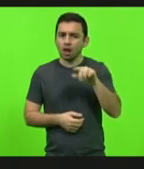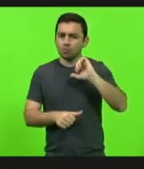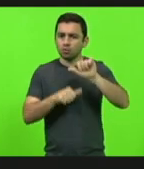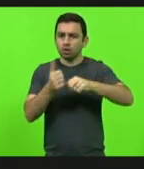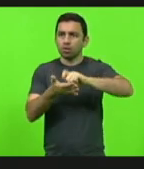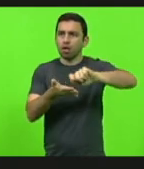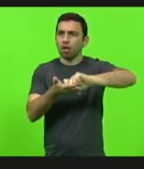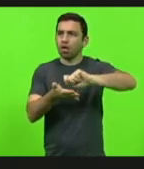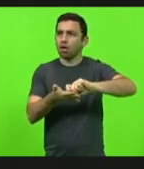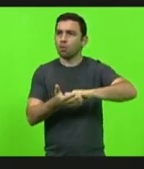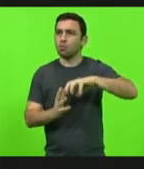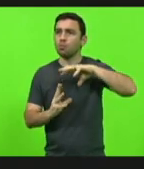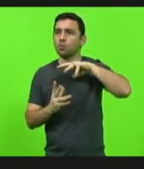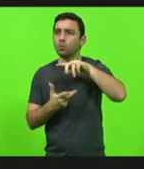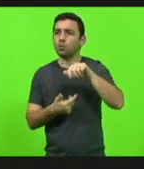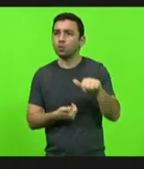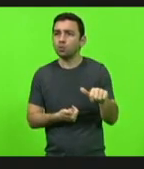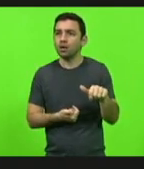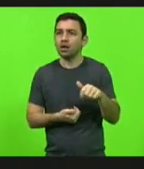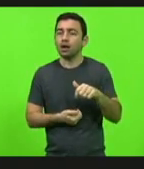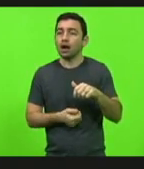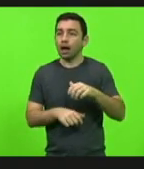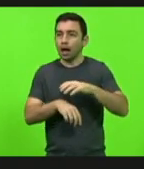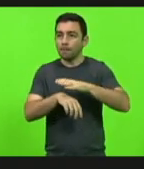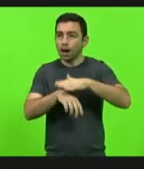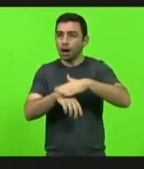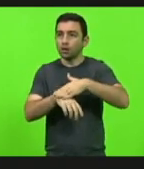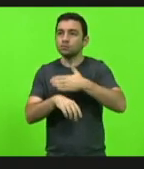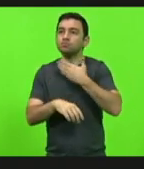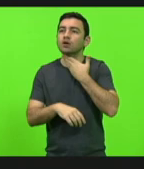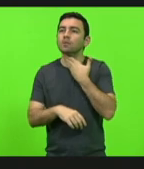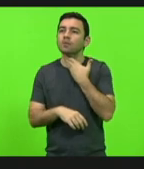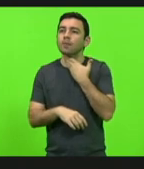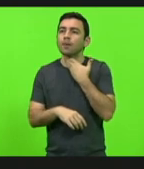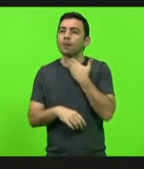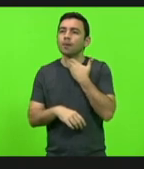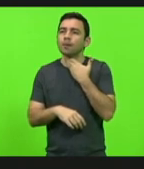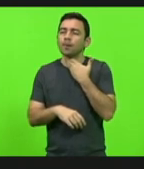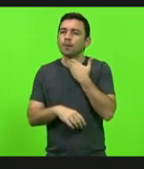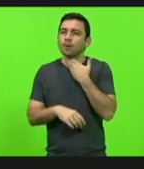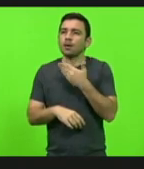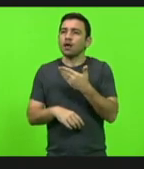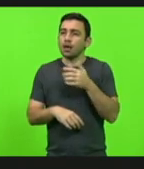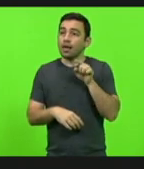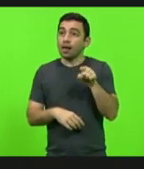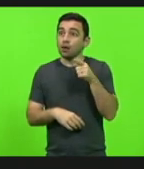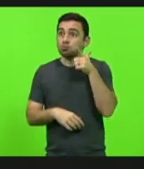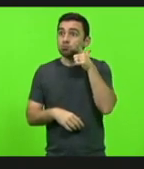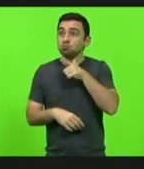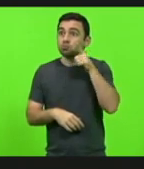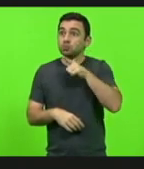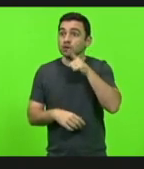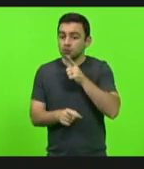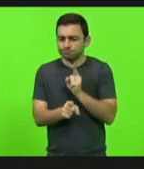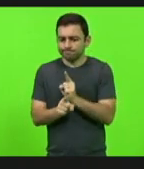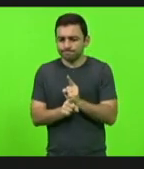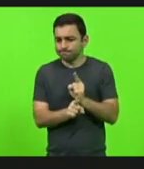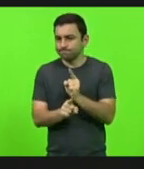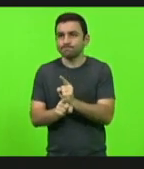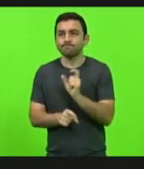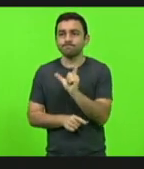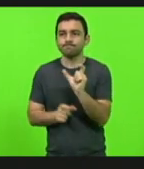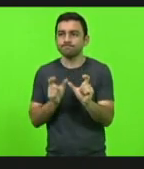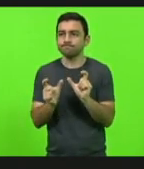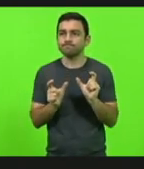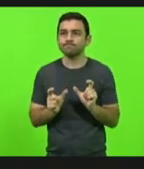numa escritor internacional é colocando a mão aqui na prega vocal e ela conseguia identificar as palavras isso que nós